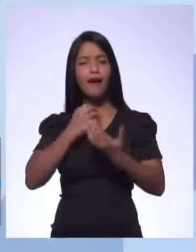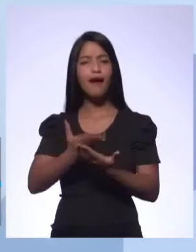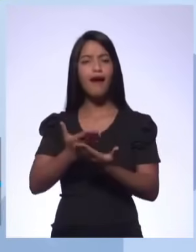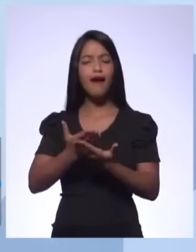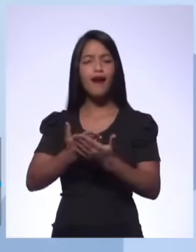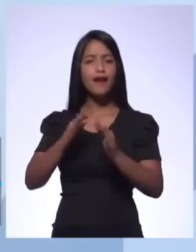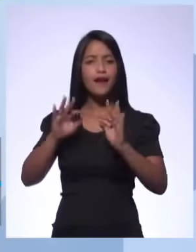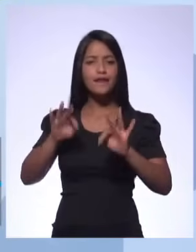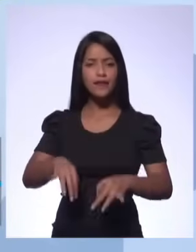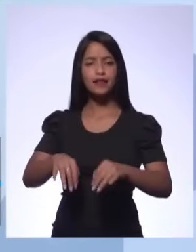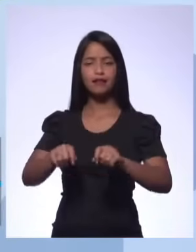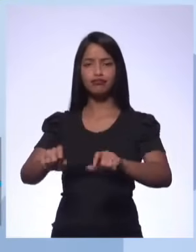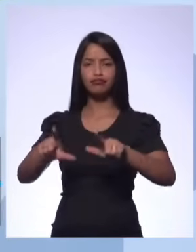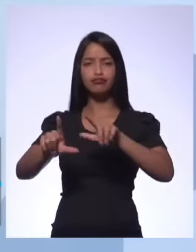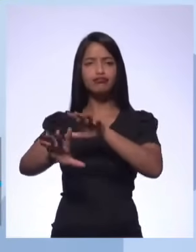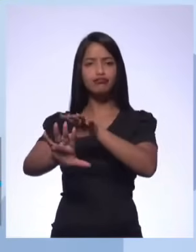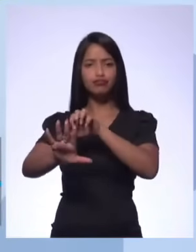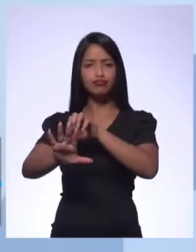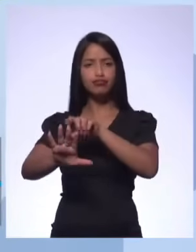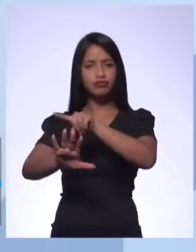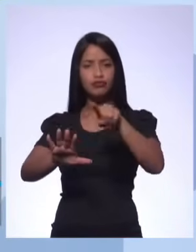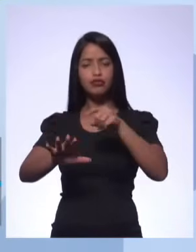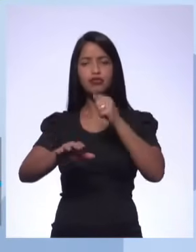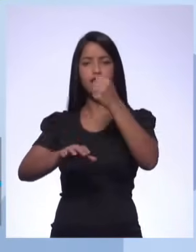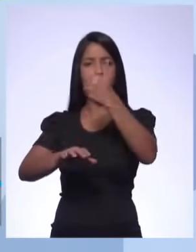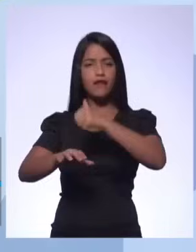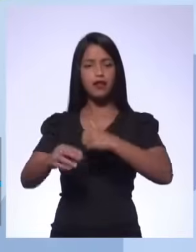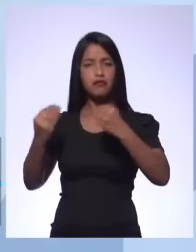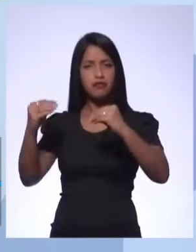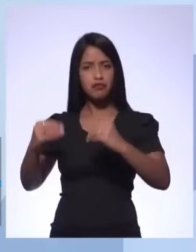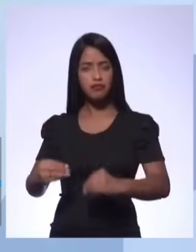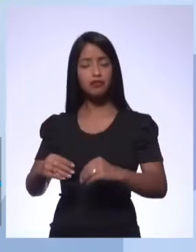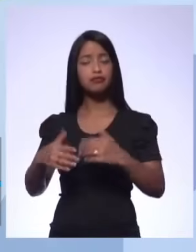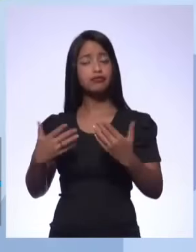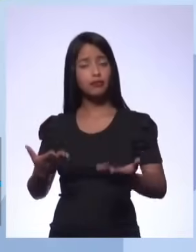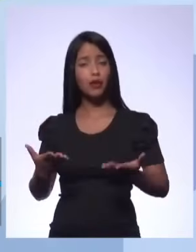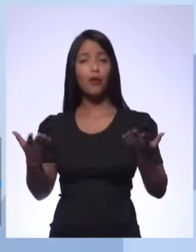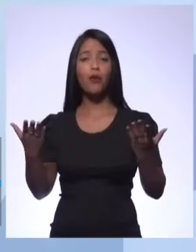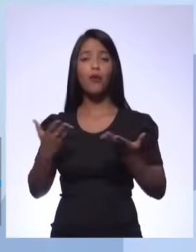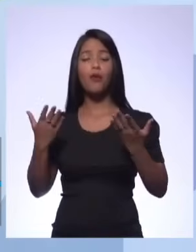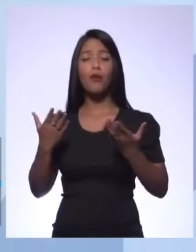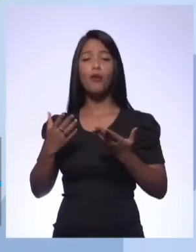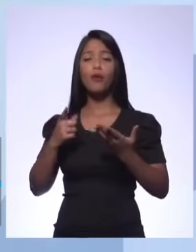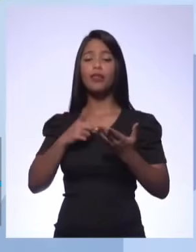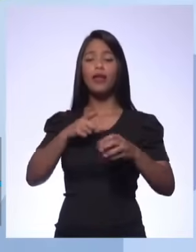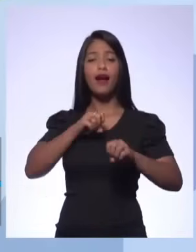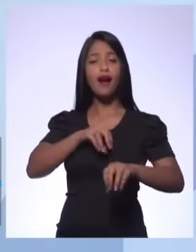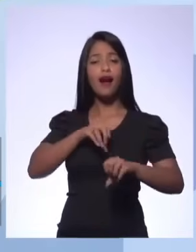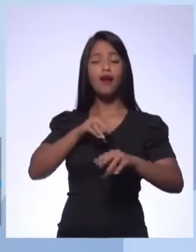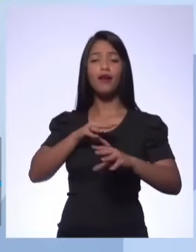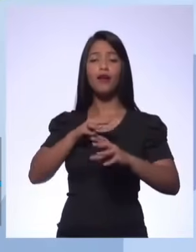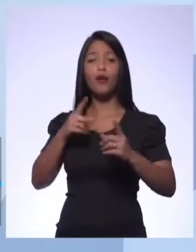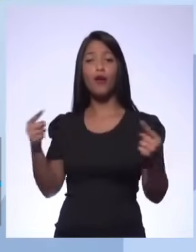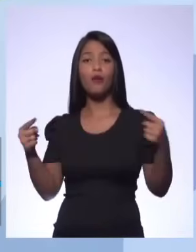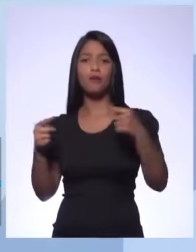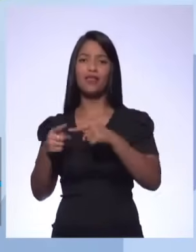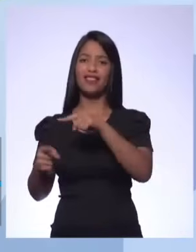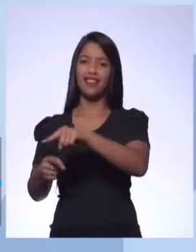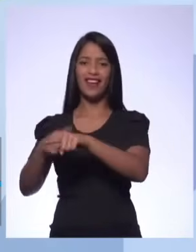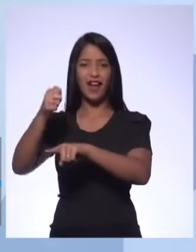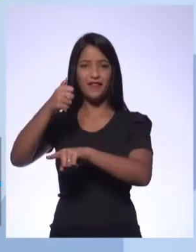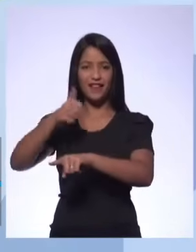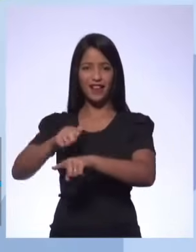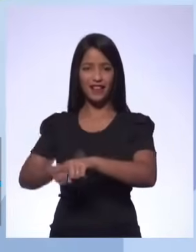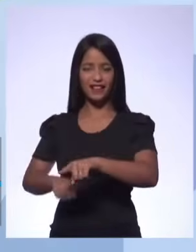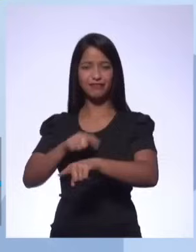deixam lá as impressões de aula e tudo mais. Hoje a gente montou, na verdade, uma aula aí com esse formato. Você vai ver que é